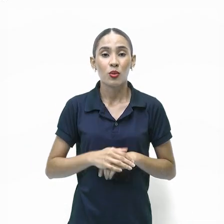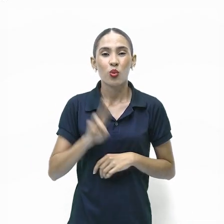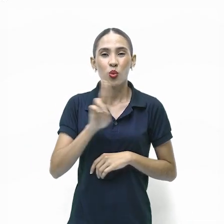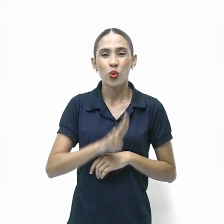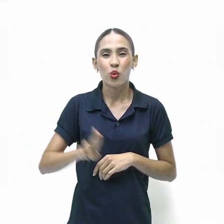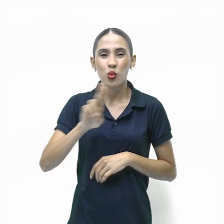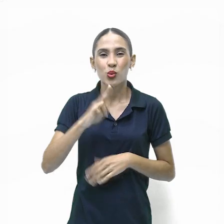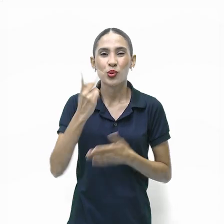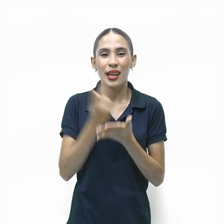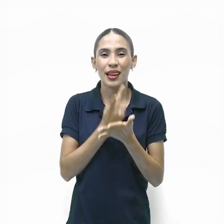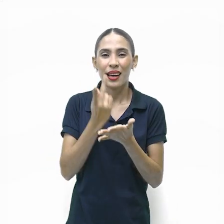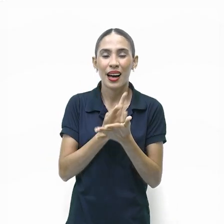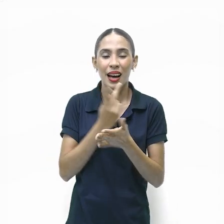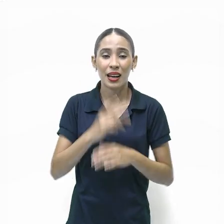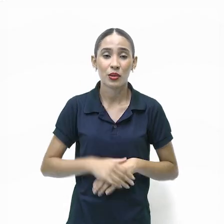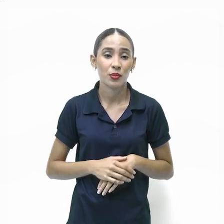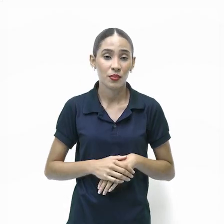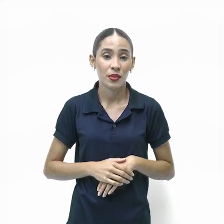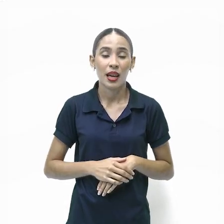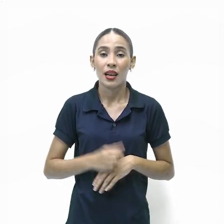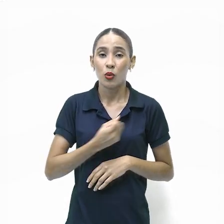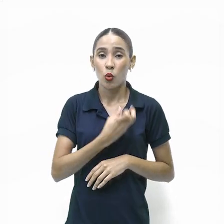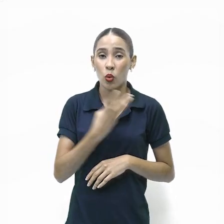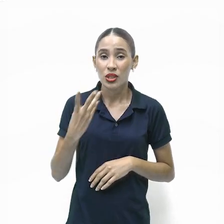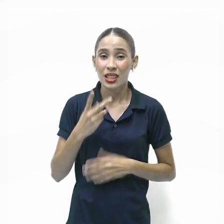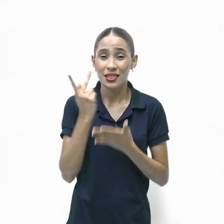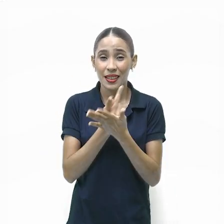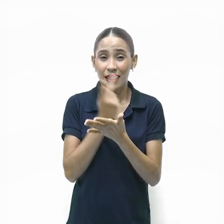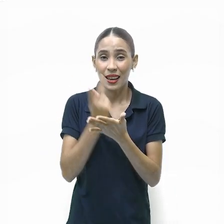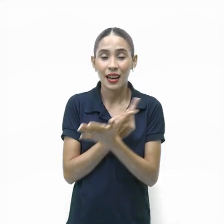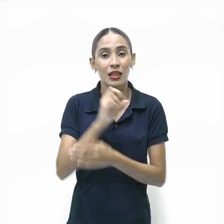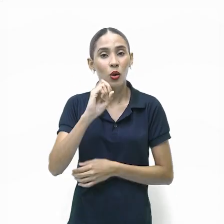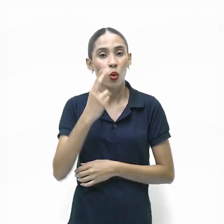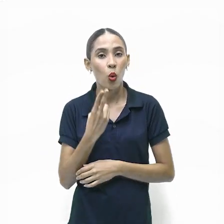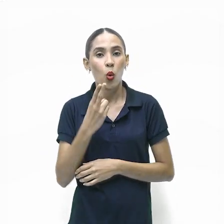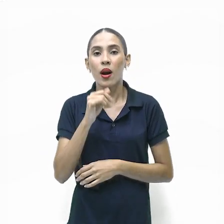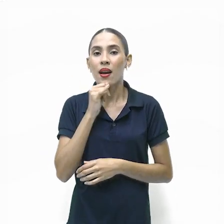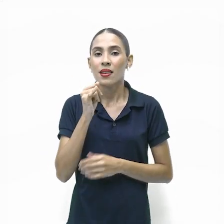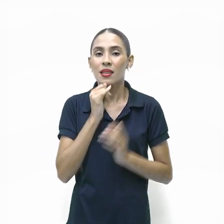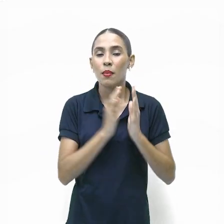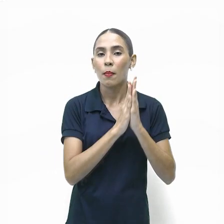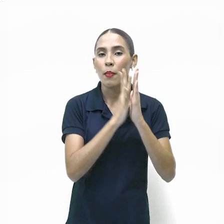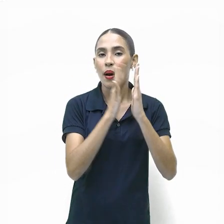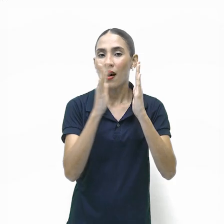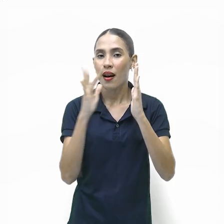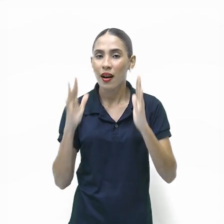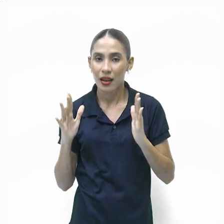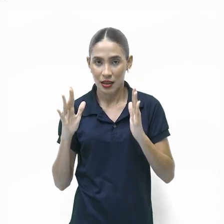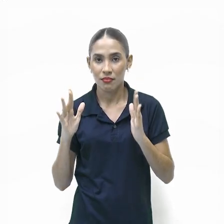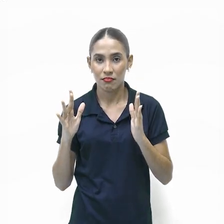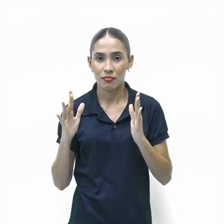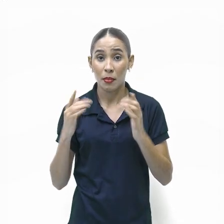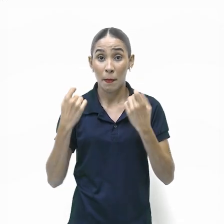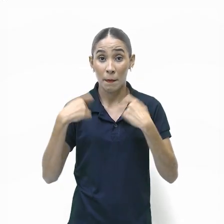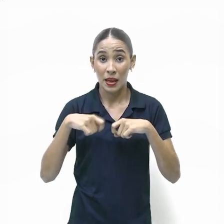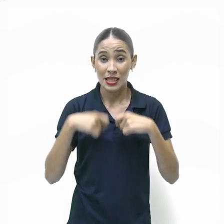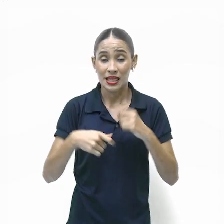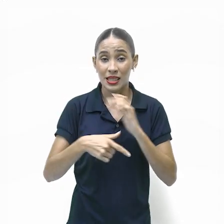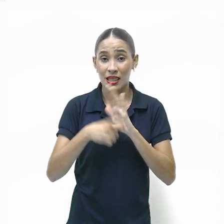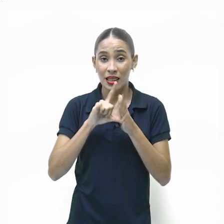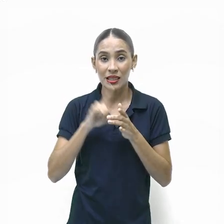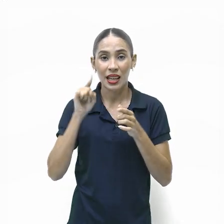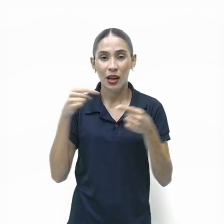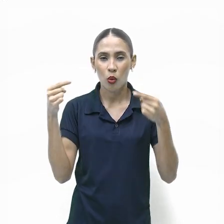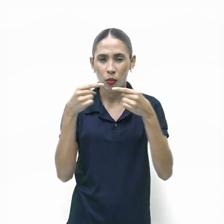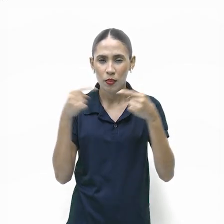de medicamentos. É o uso em quantidade maior ou por tempo prolongado do que é necessário. É a